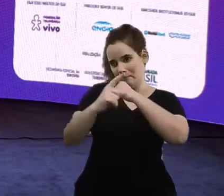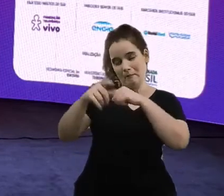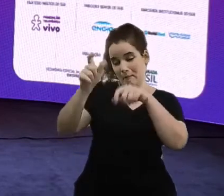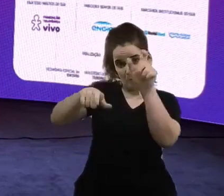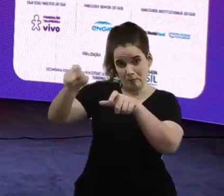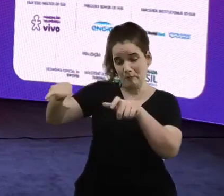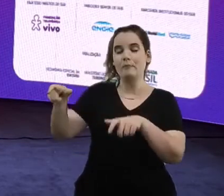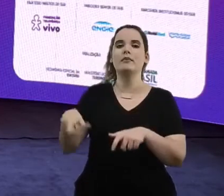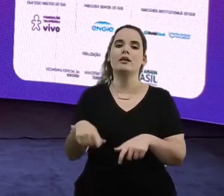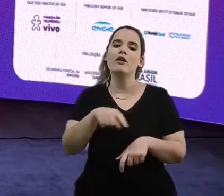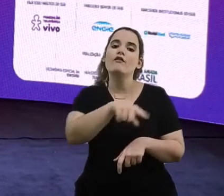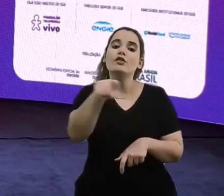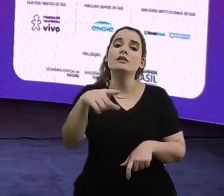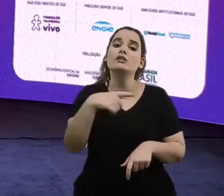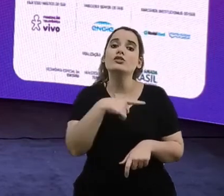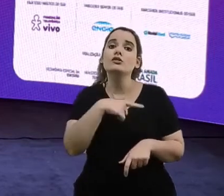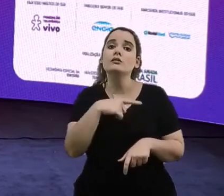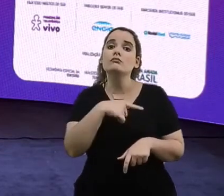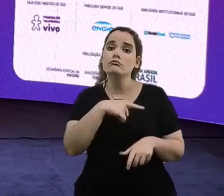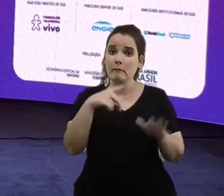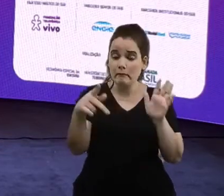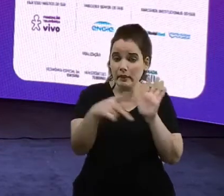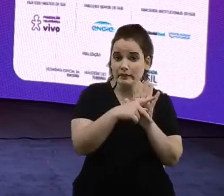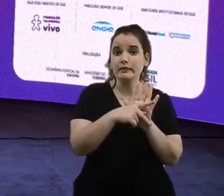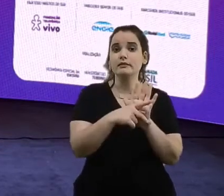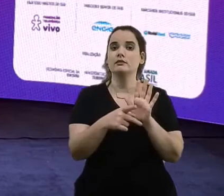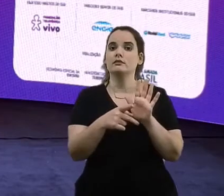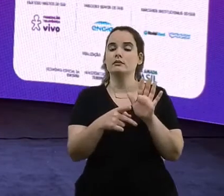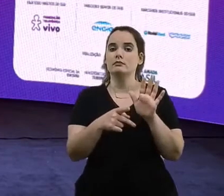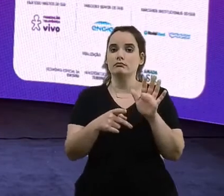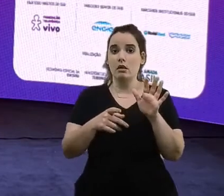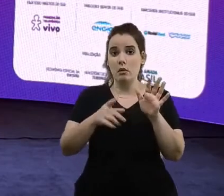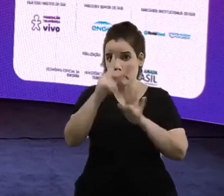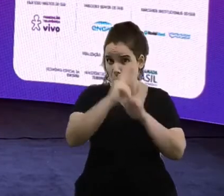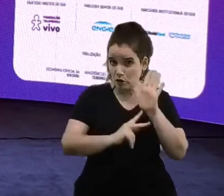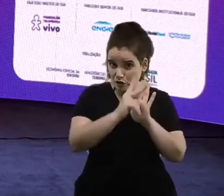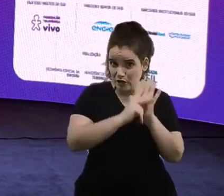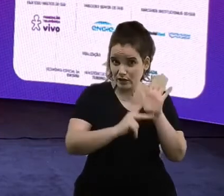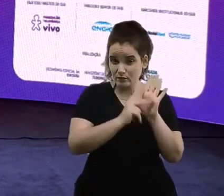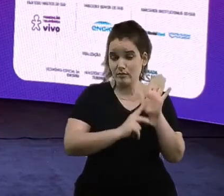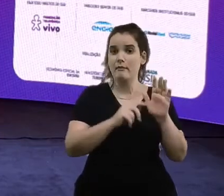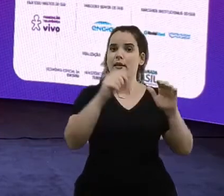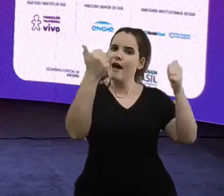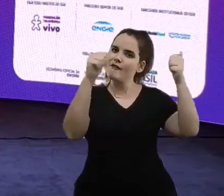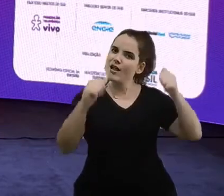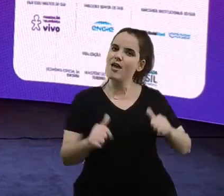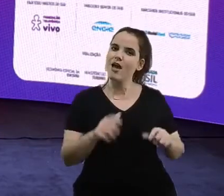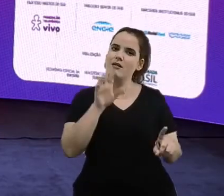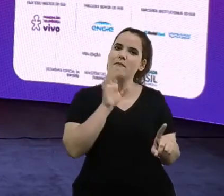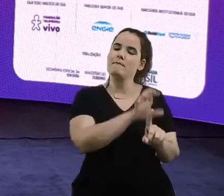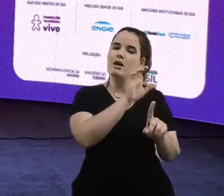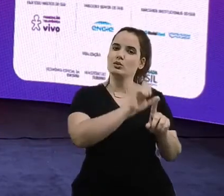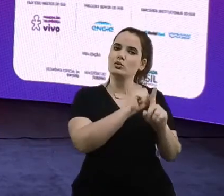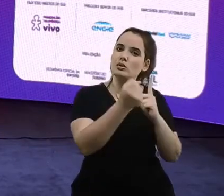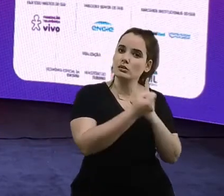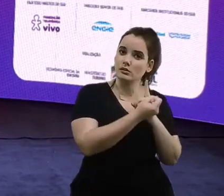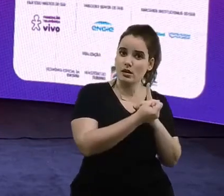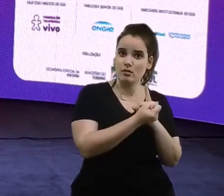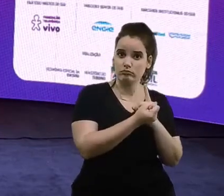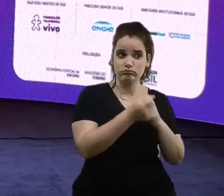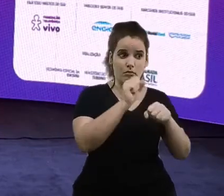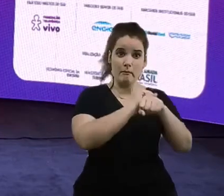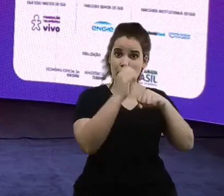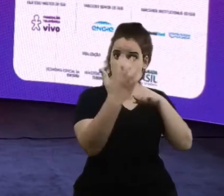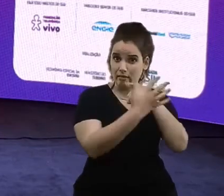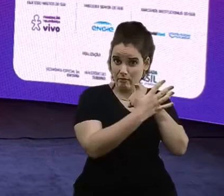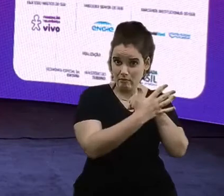algum projeto para avaliar o impacto social dessa pandemia, ou se vocês conhecem algum projeto que esteja fazendo